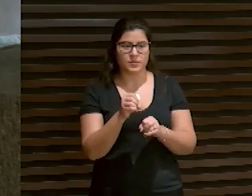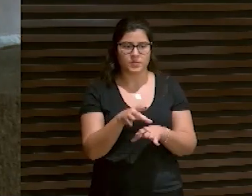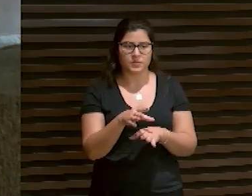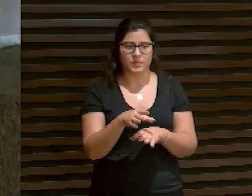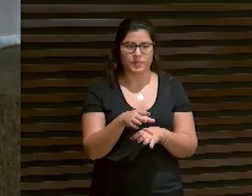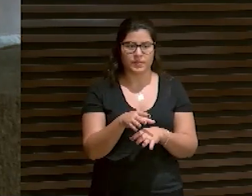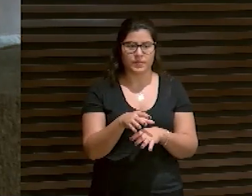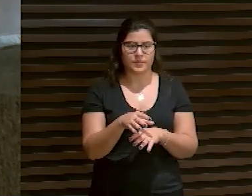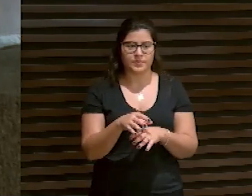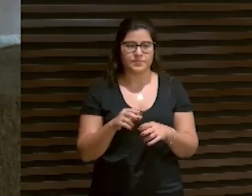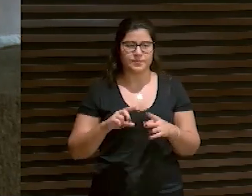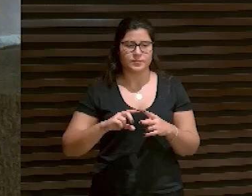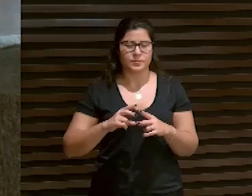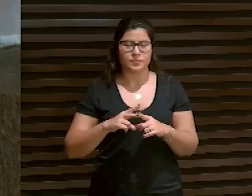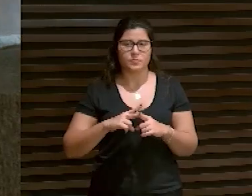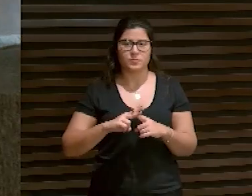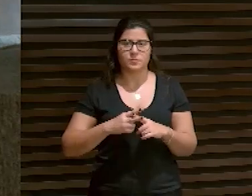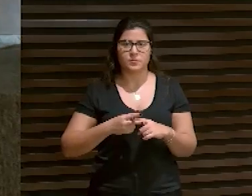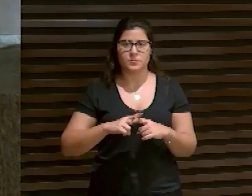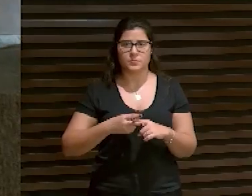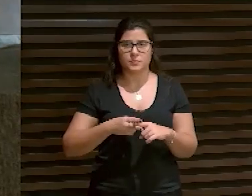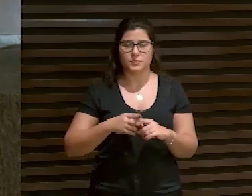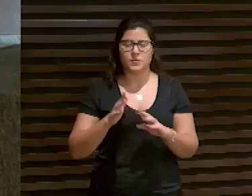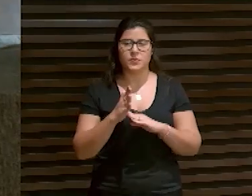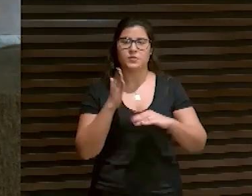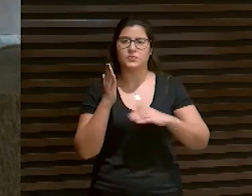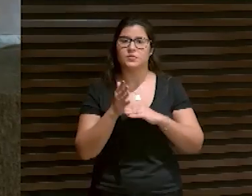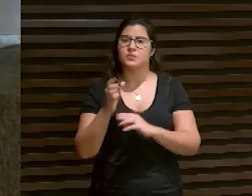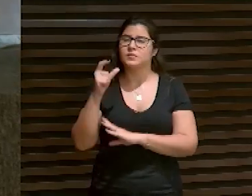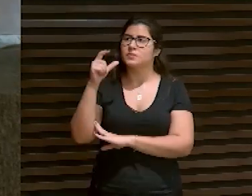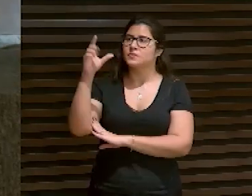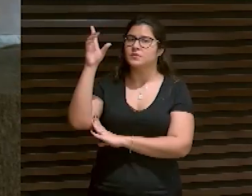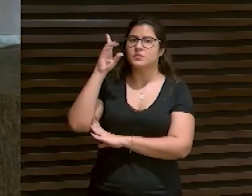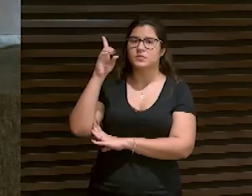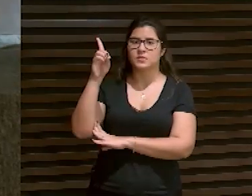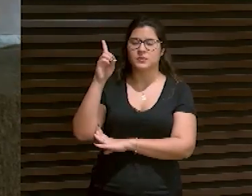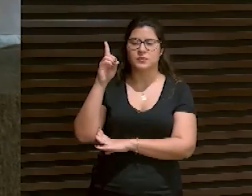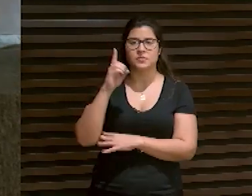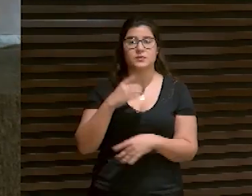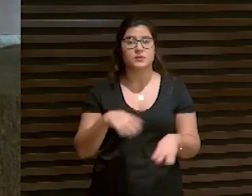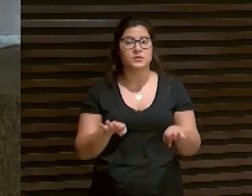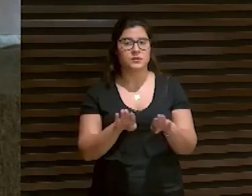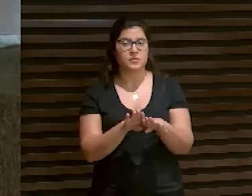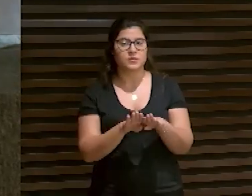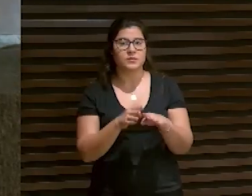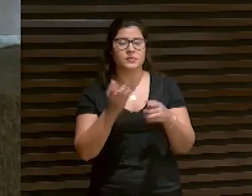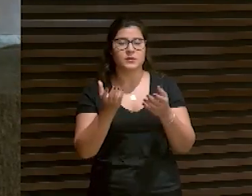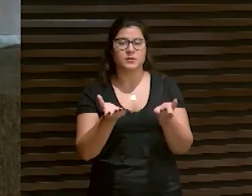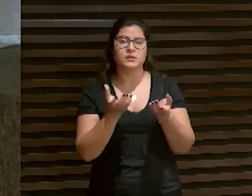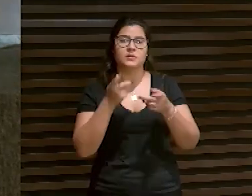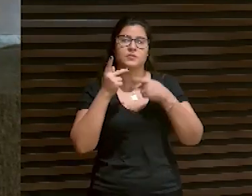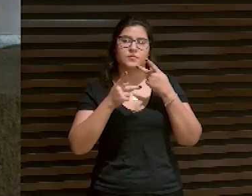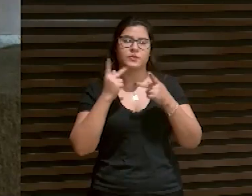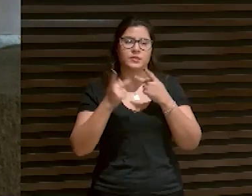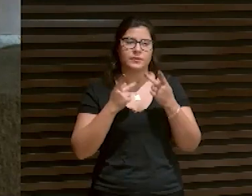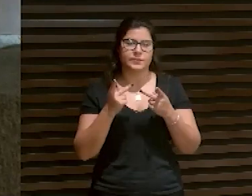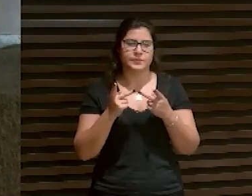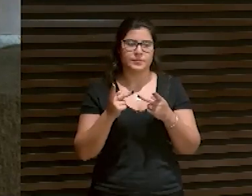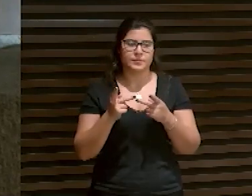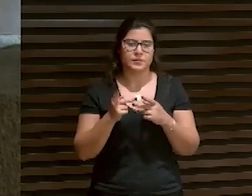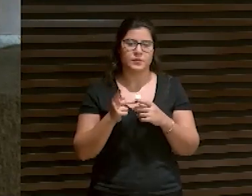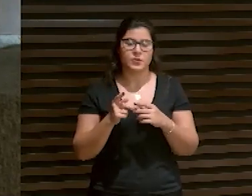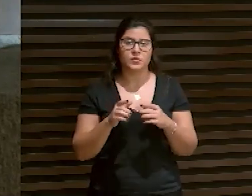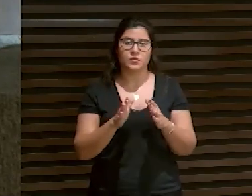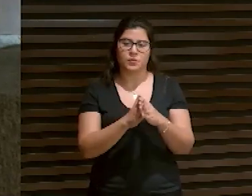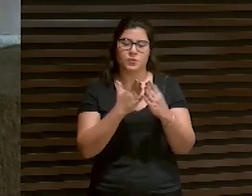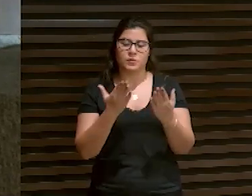Antigo como o Novo, amar toda a palavra de Deus. Uma segunda coisa que eu queria falar com vocês, irmãos, é uma recomendação de um livro muito bom, que é um